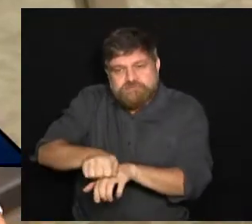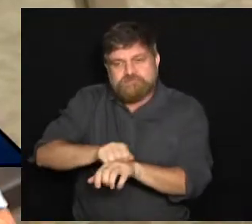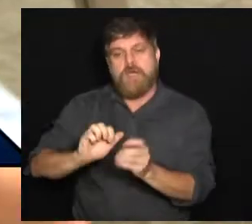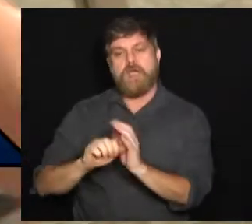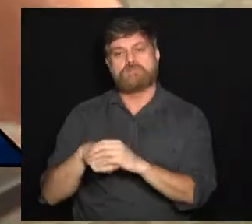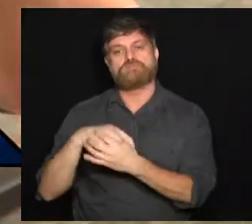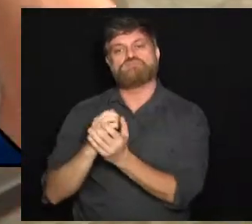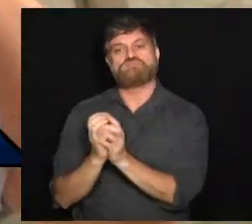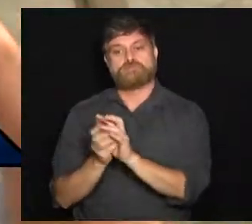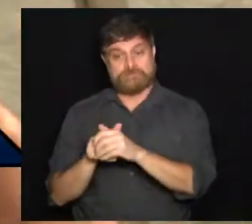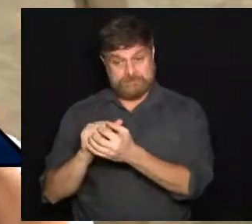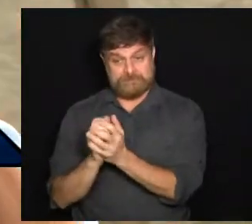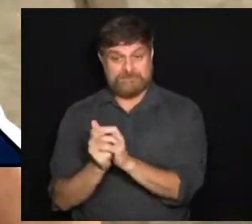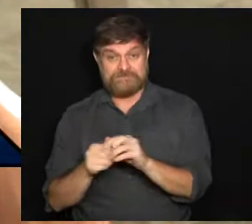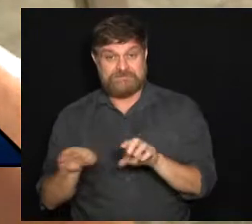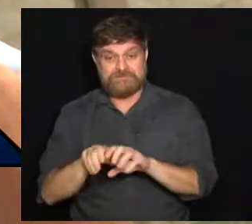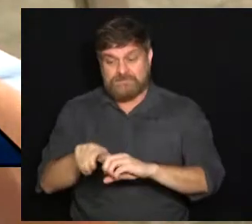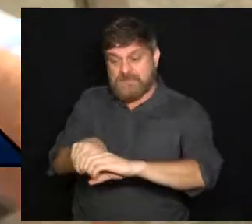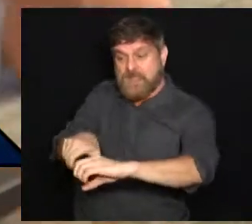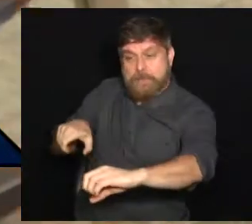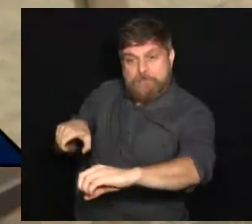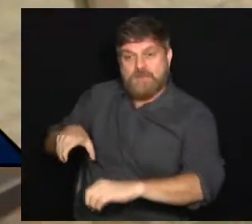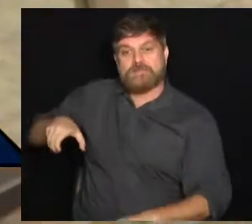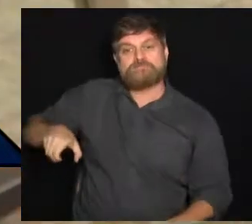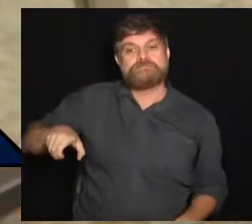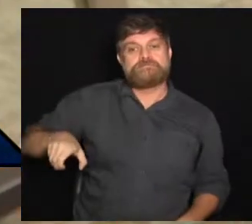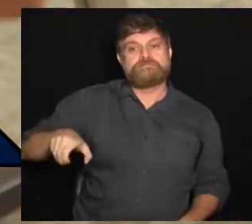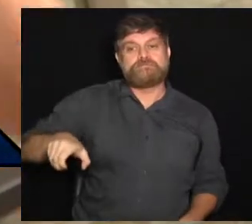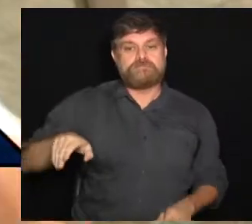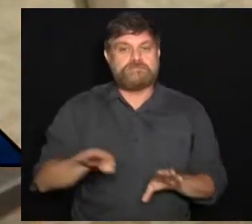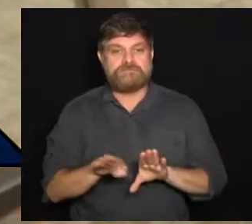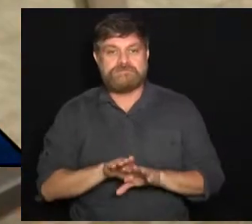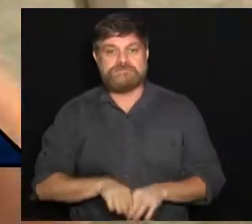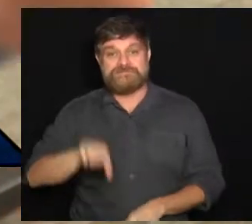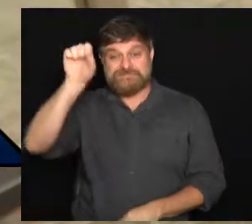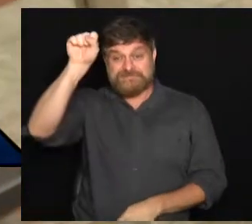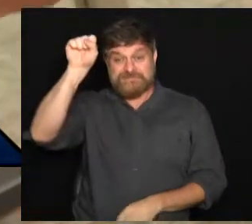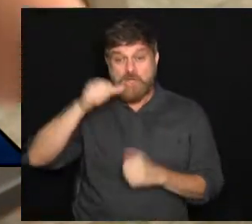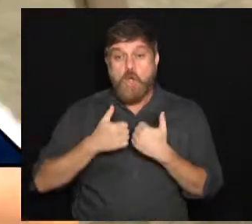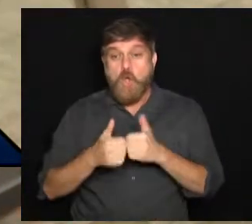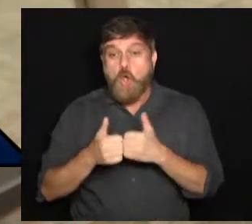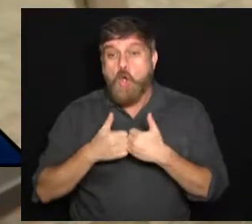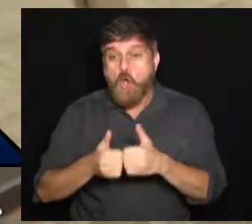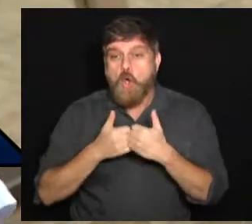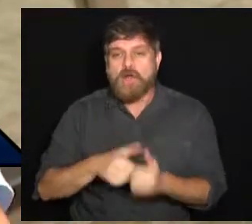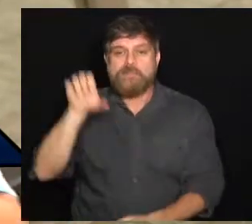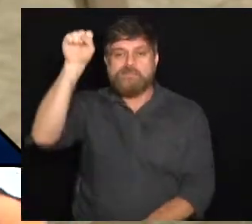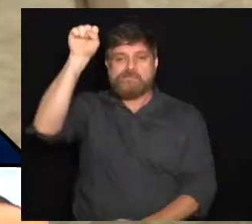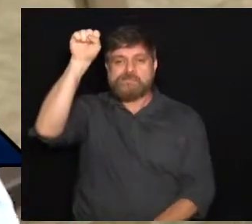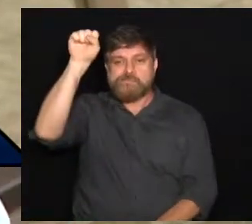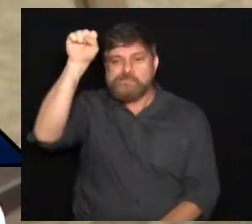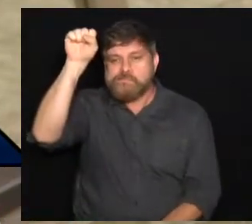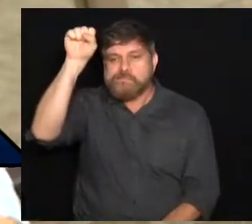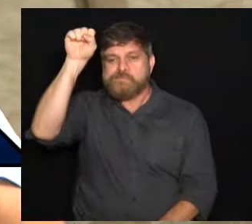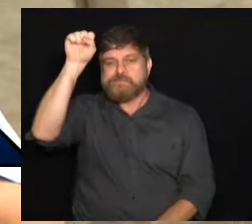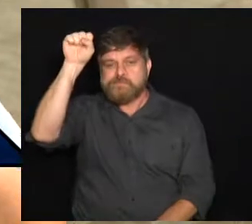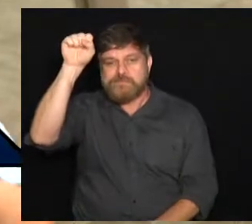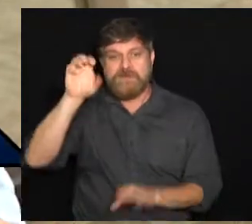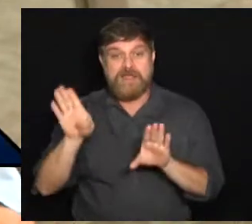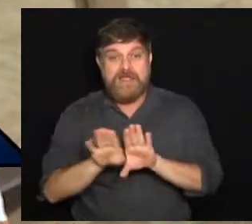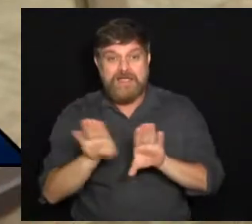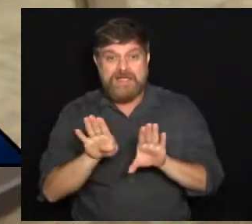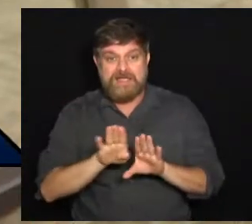principais maneiras. Corrimões de portas, apoios de transporte público, né, barras de apoio, maçanetas de portas,